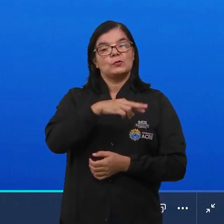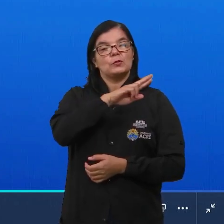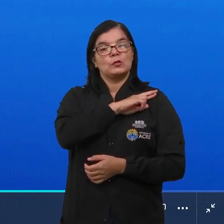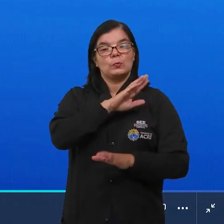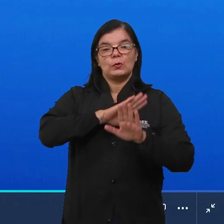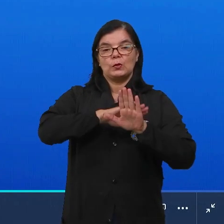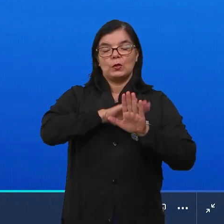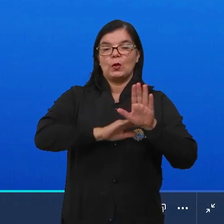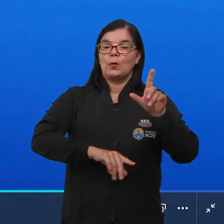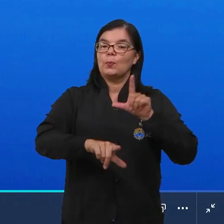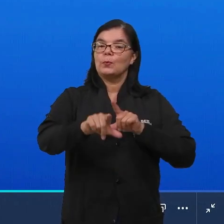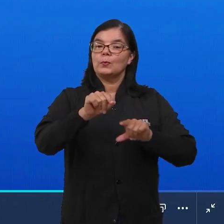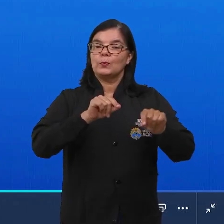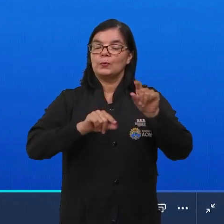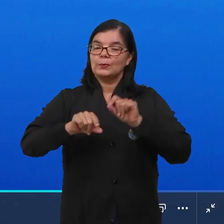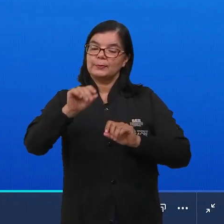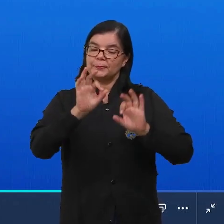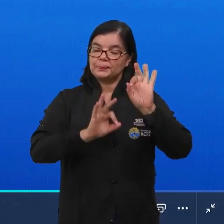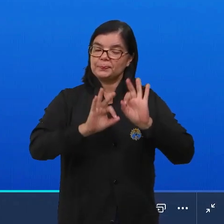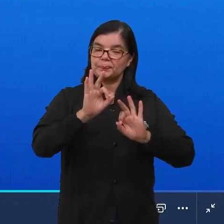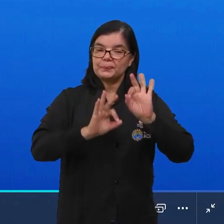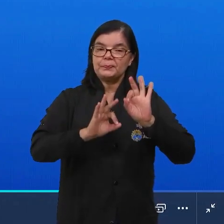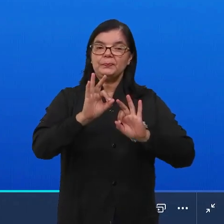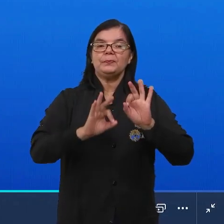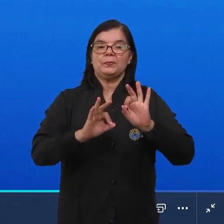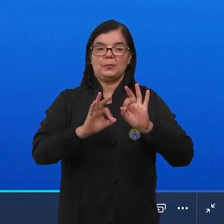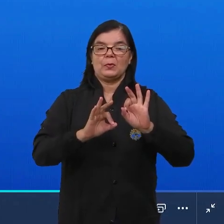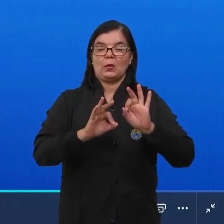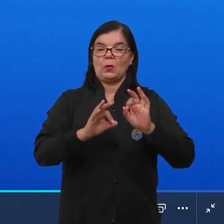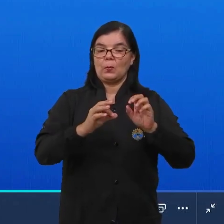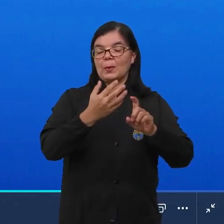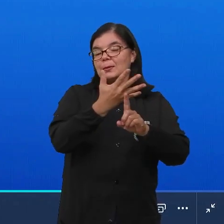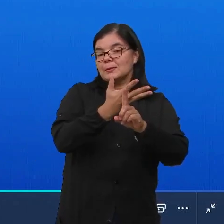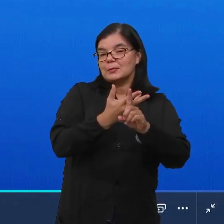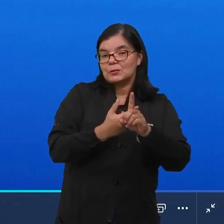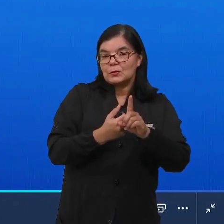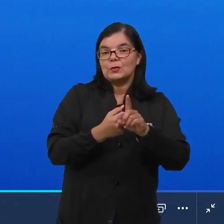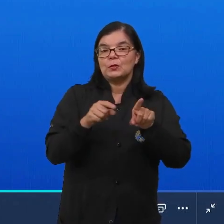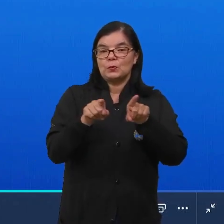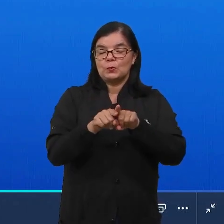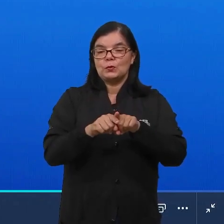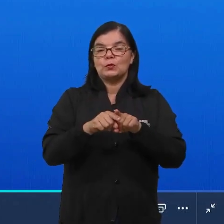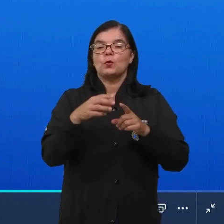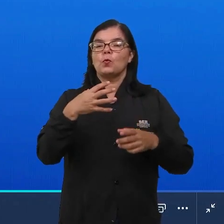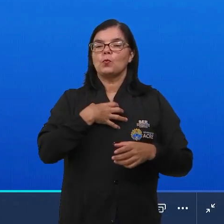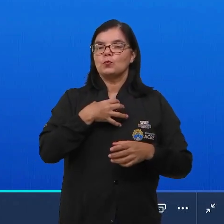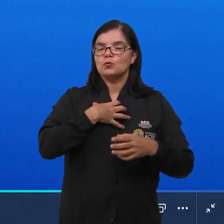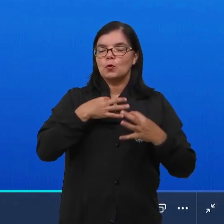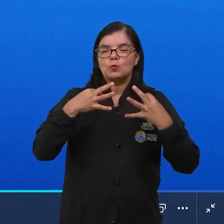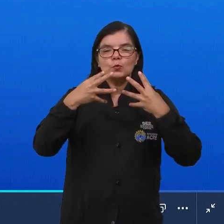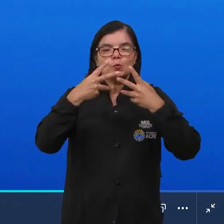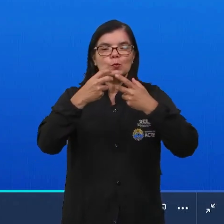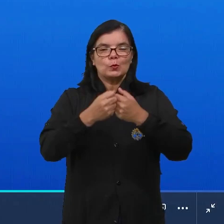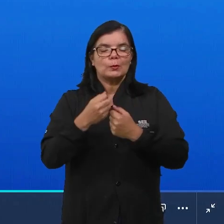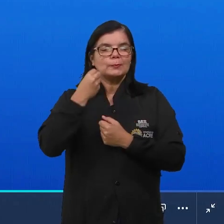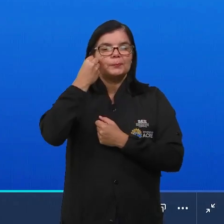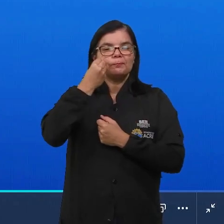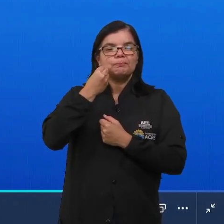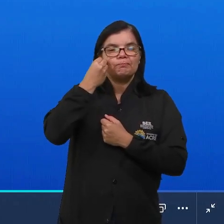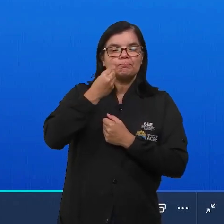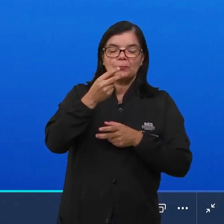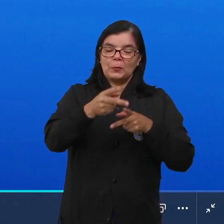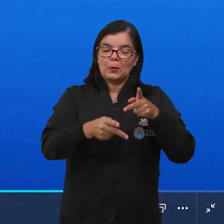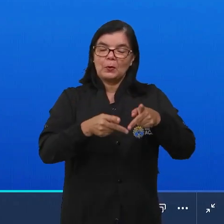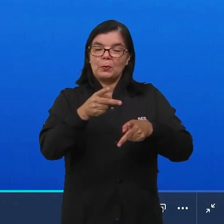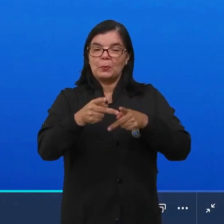por selecionar e organizar as obras, articulando sentidos e experiências para